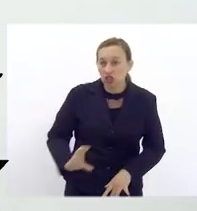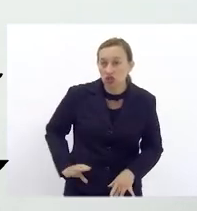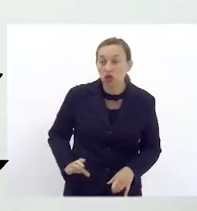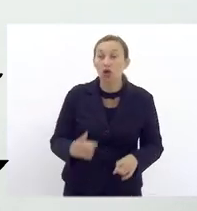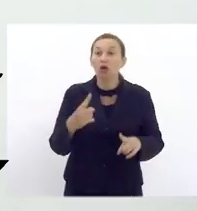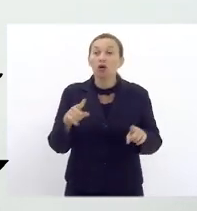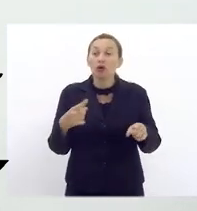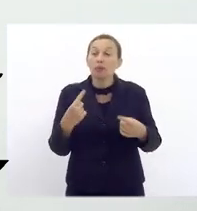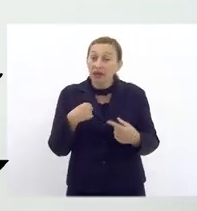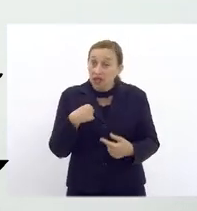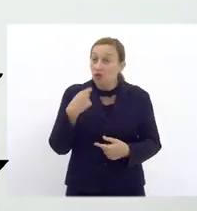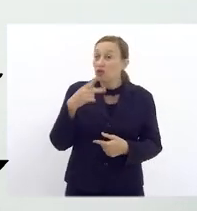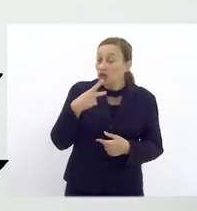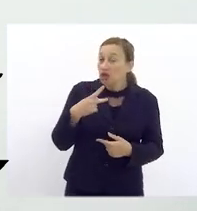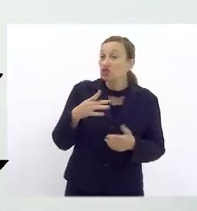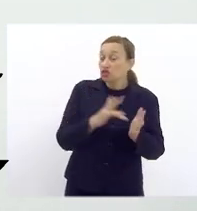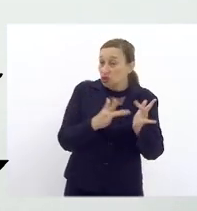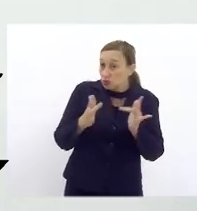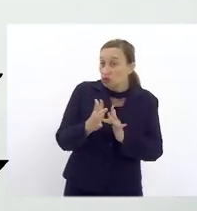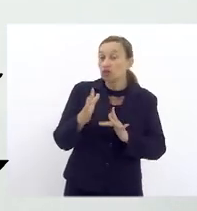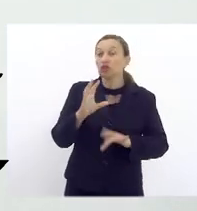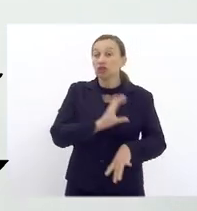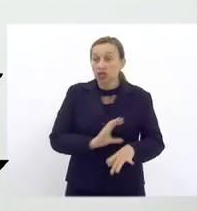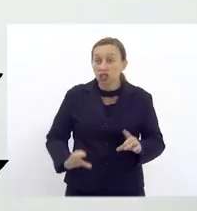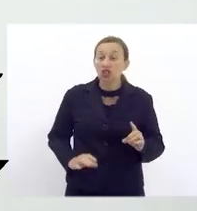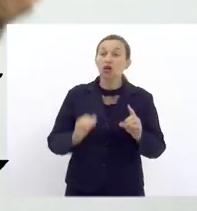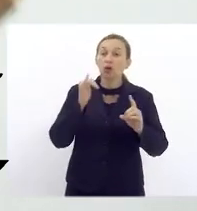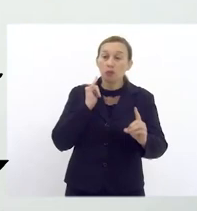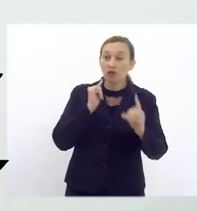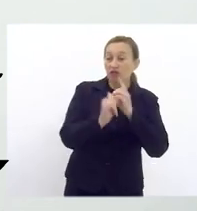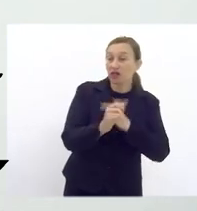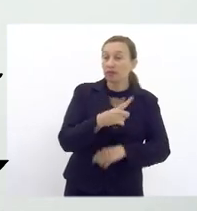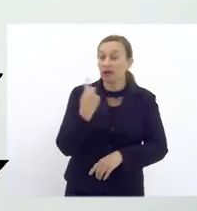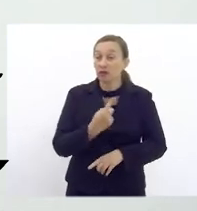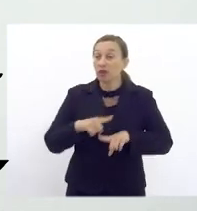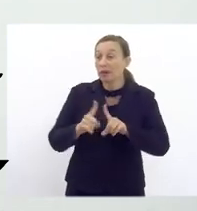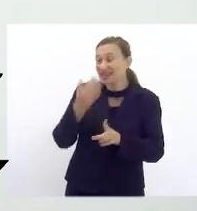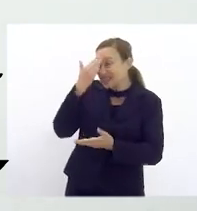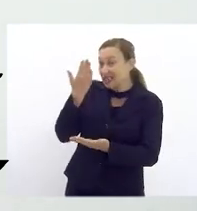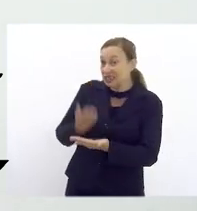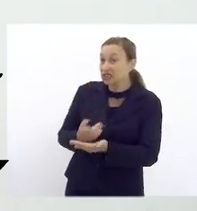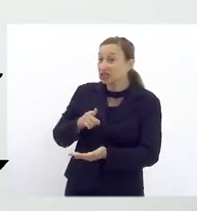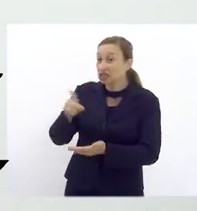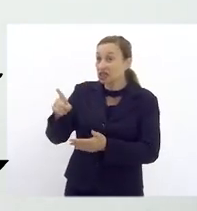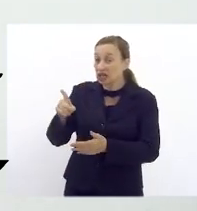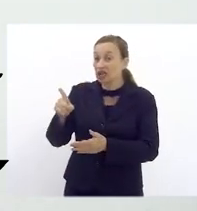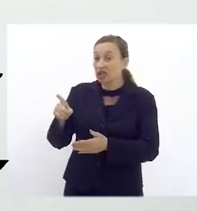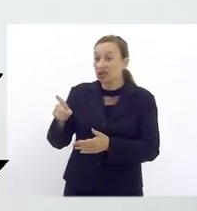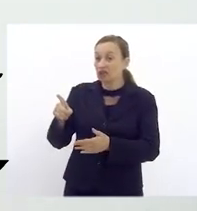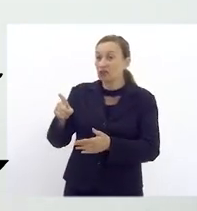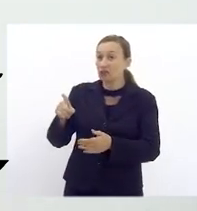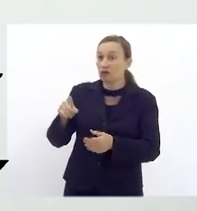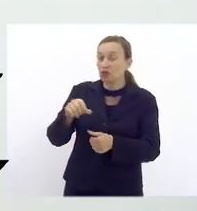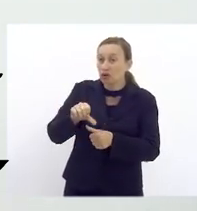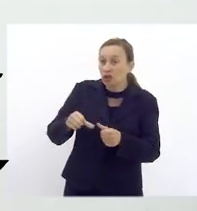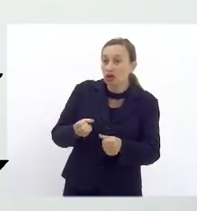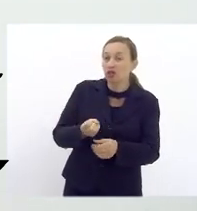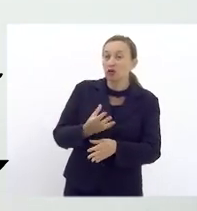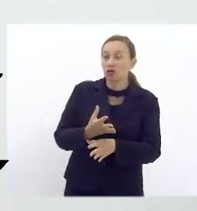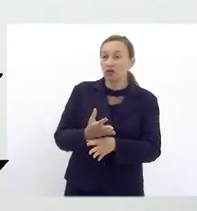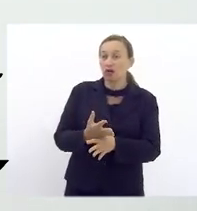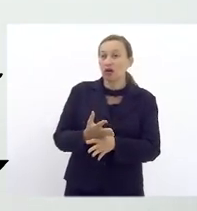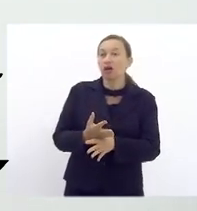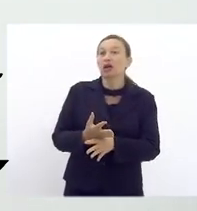Cristo também e Messias é um profeta para nós mas acreditamos que ele foi reformadora da comunidade islâmica